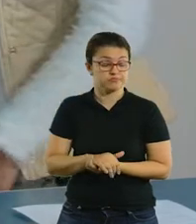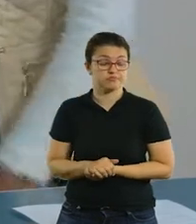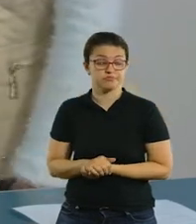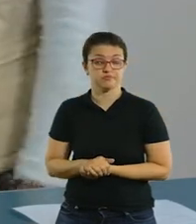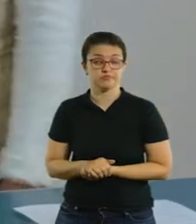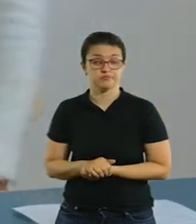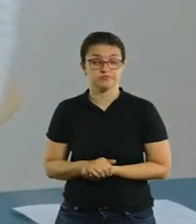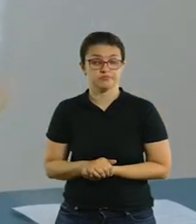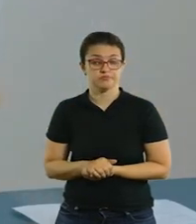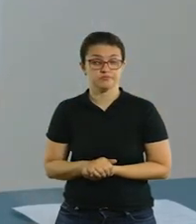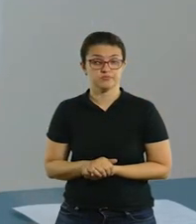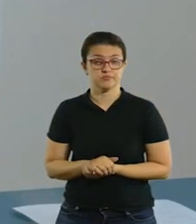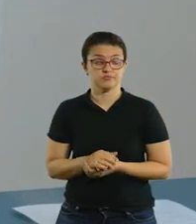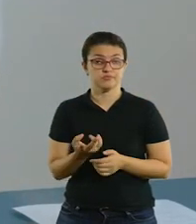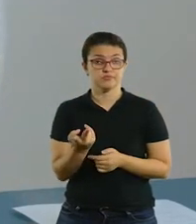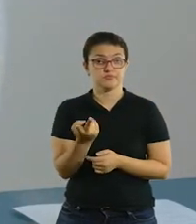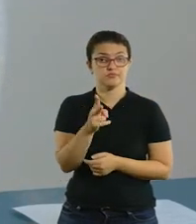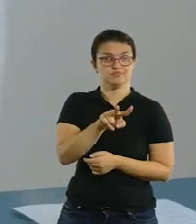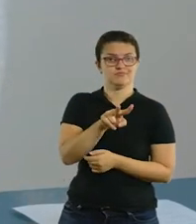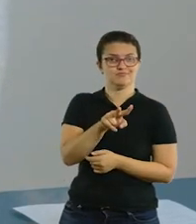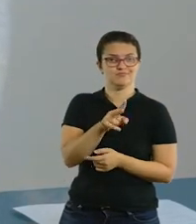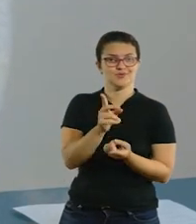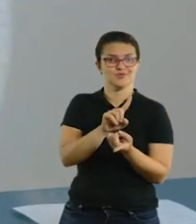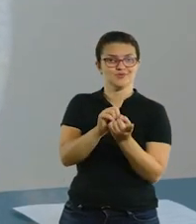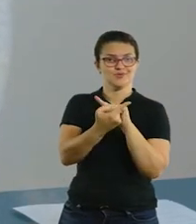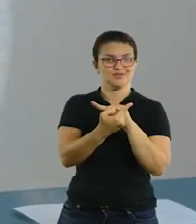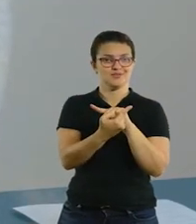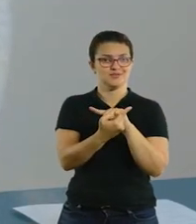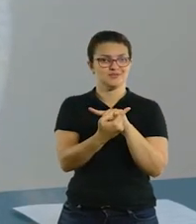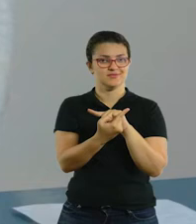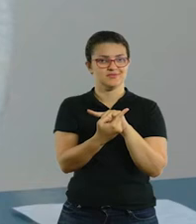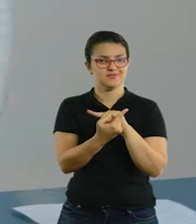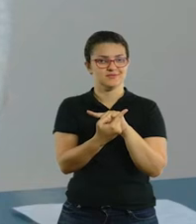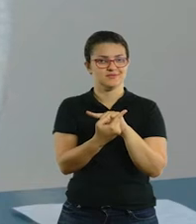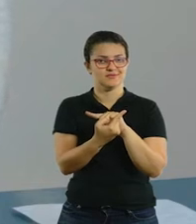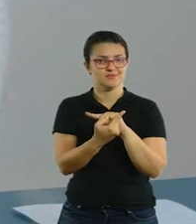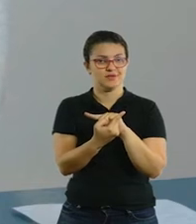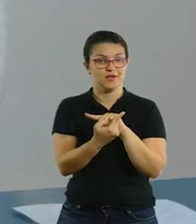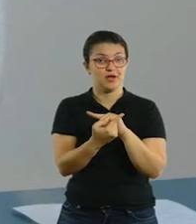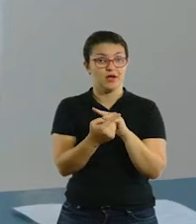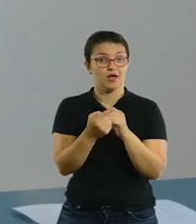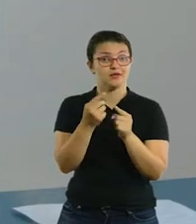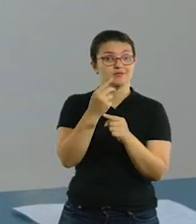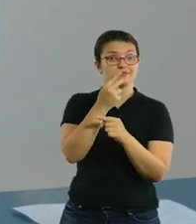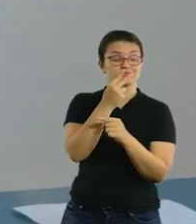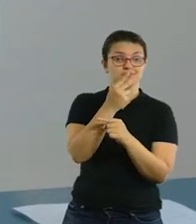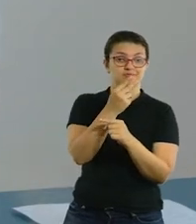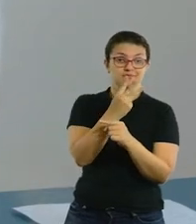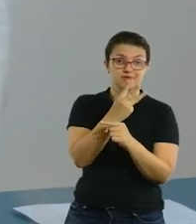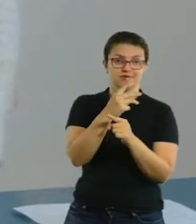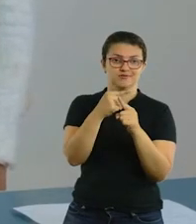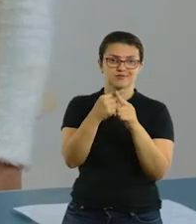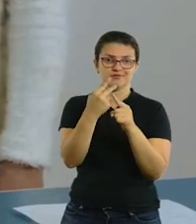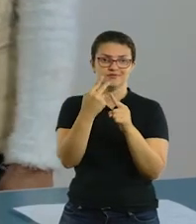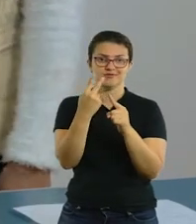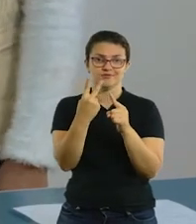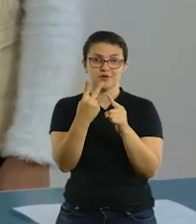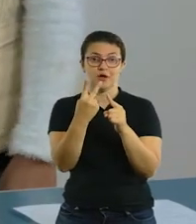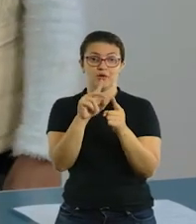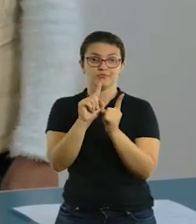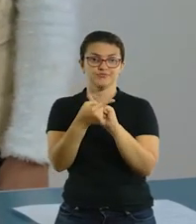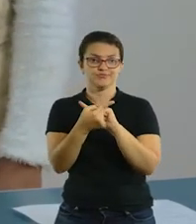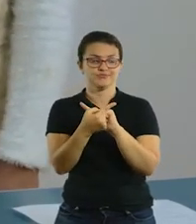vocês, olha, inverti os números, tá? Da multiplicação. Então, eu tinha 3 vezes 2, agora eu coloquei 2 vezes o número